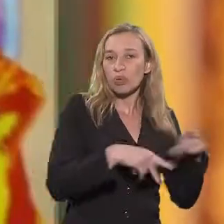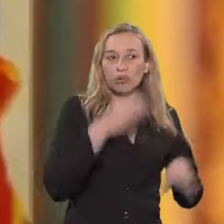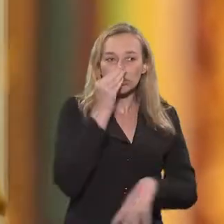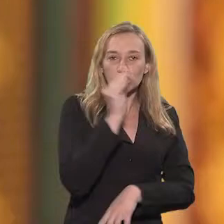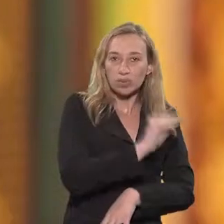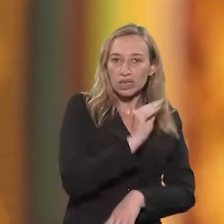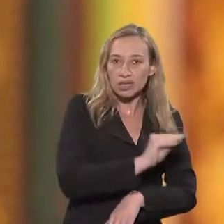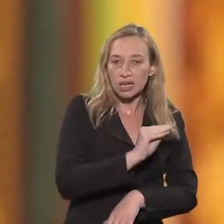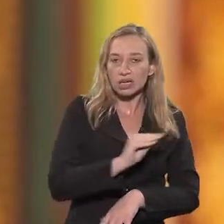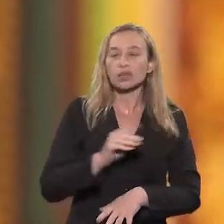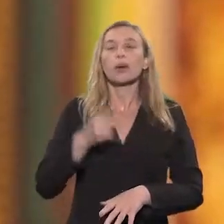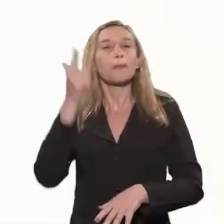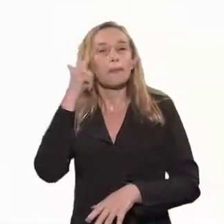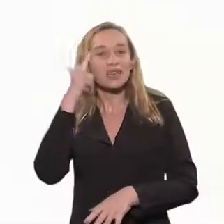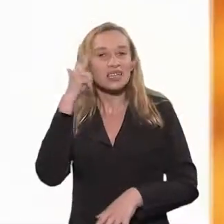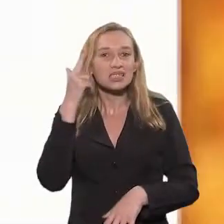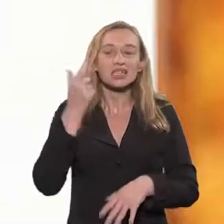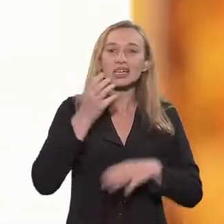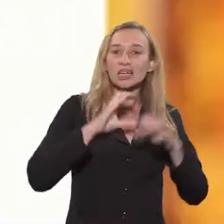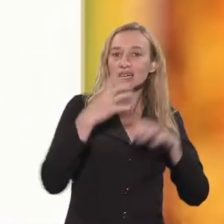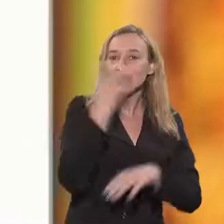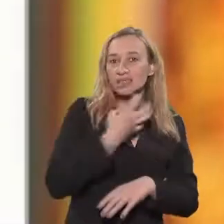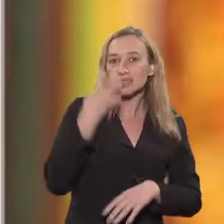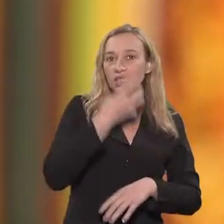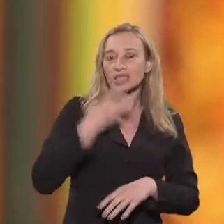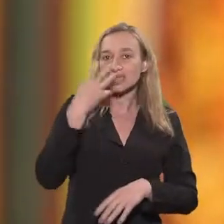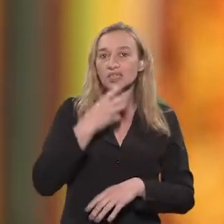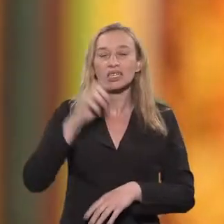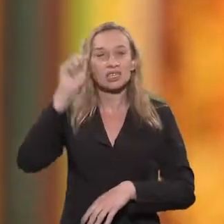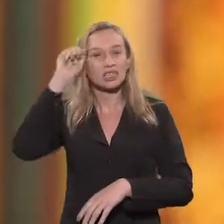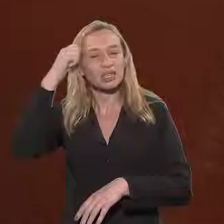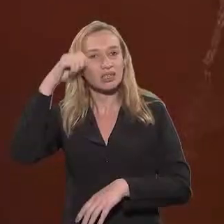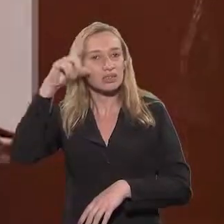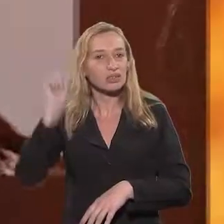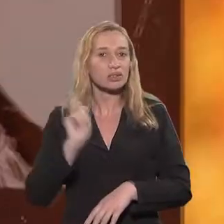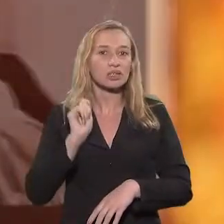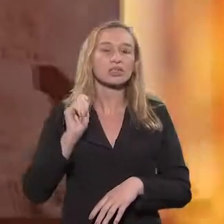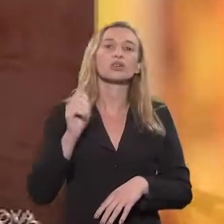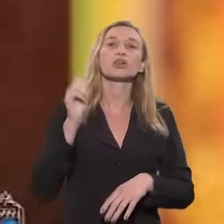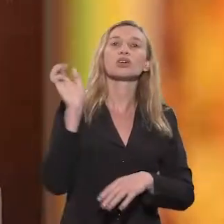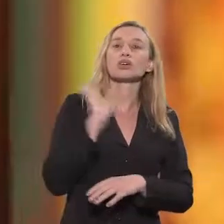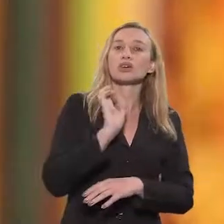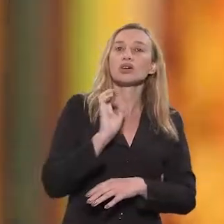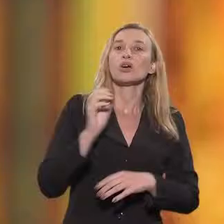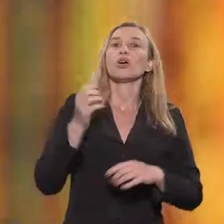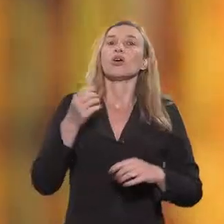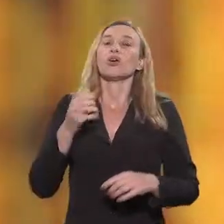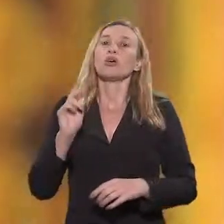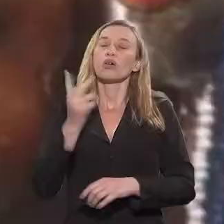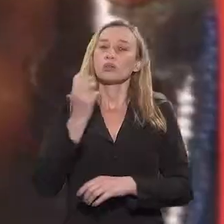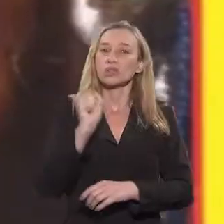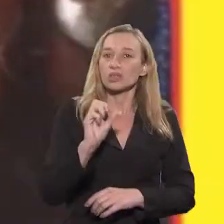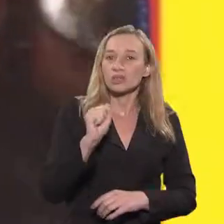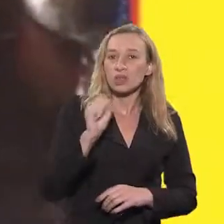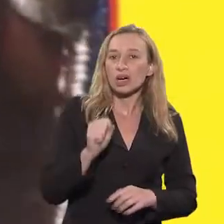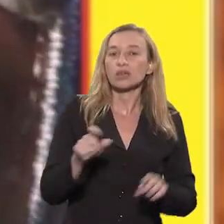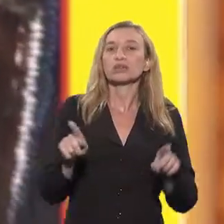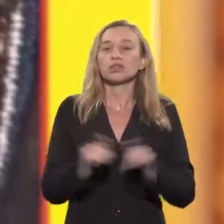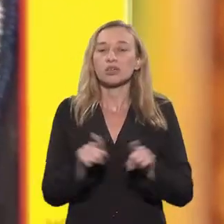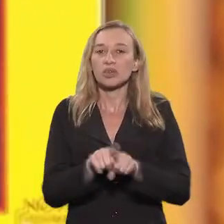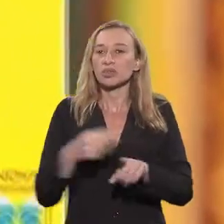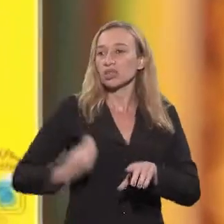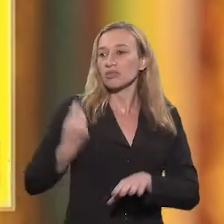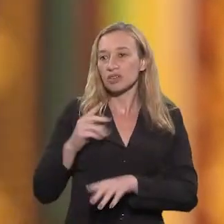excluídos. Pensa, canta e compõe as mulheres, os negros e negras, os homossexuais, os especiais, os